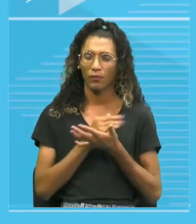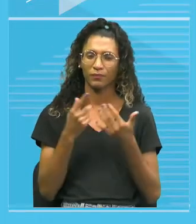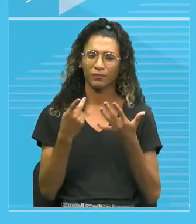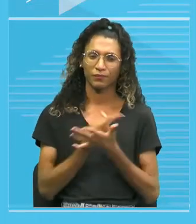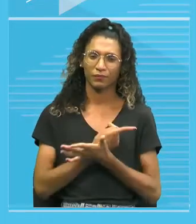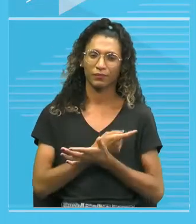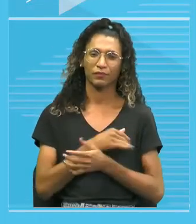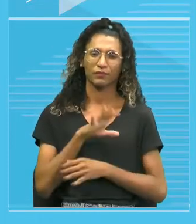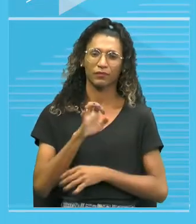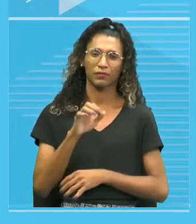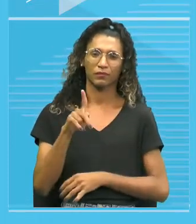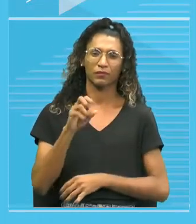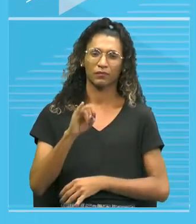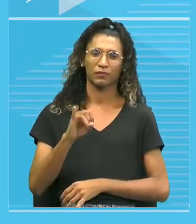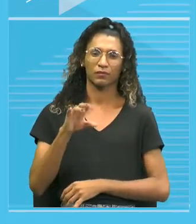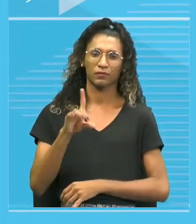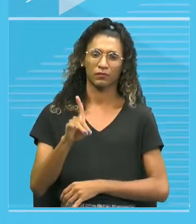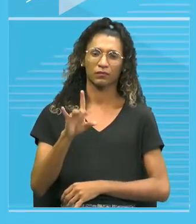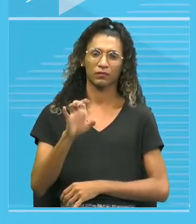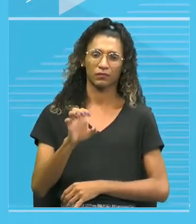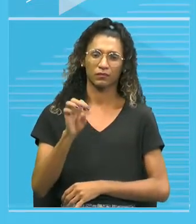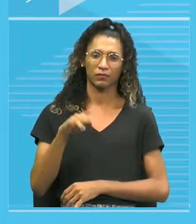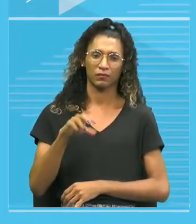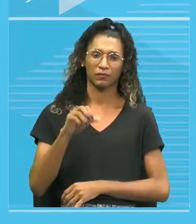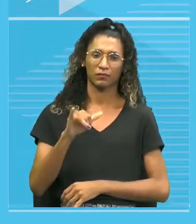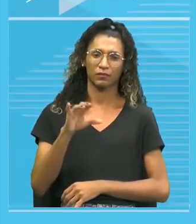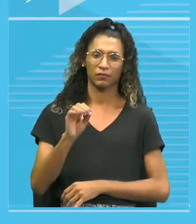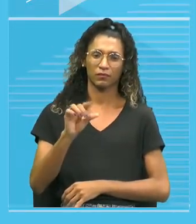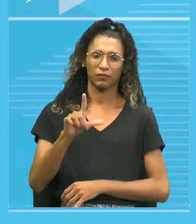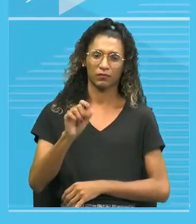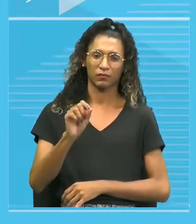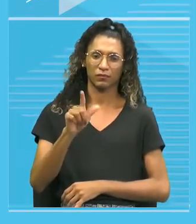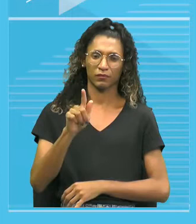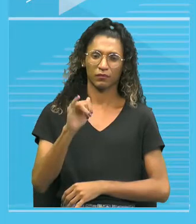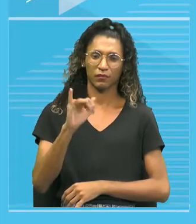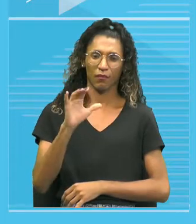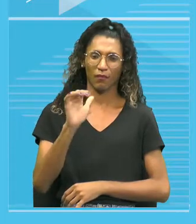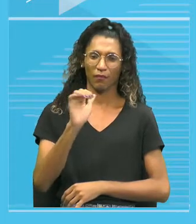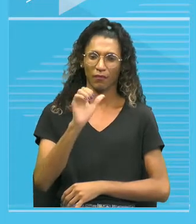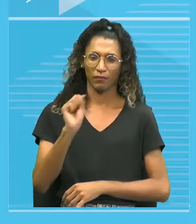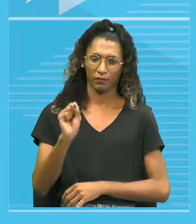epidemiológicas normalmente trazem consigo